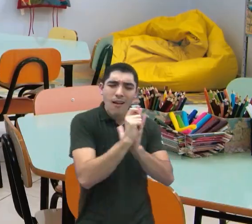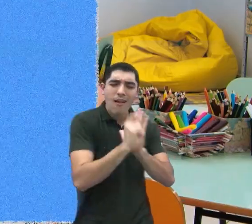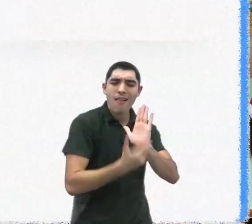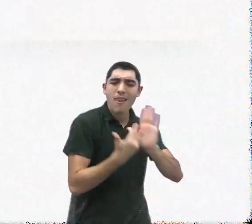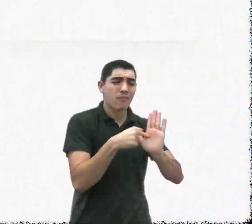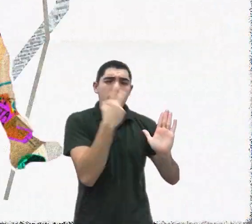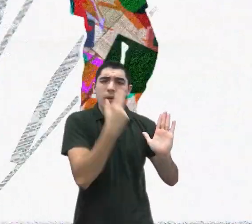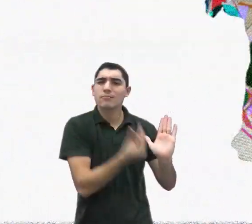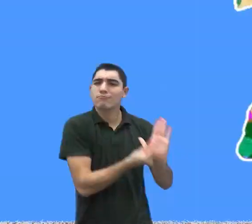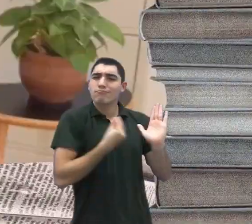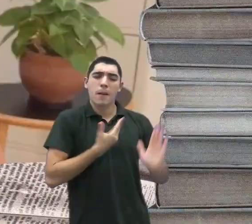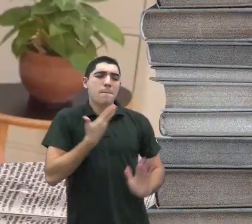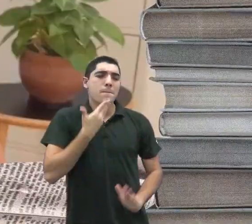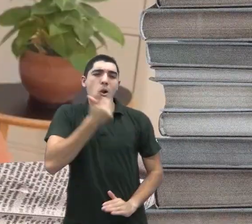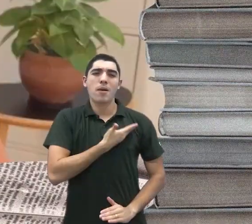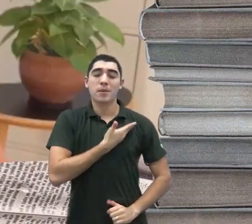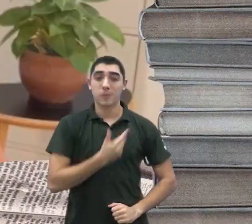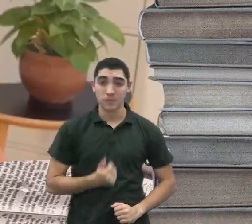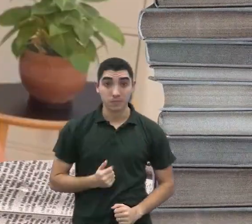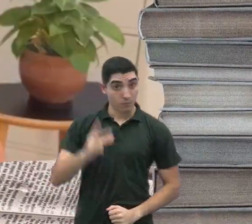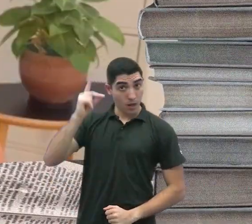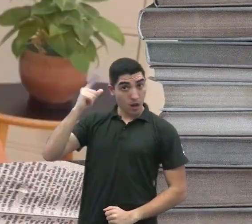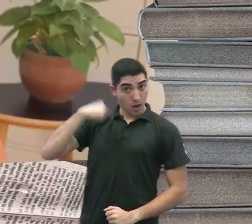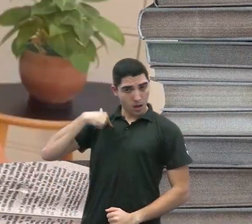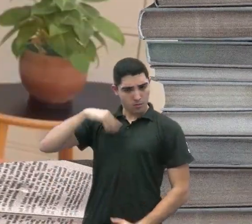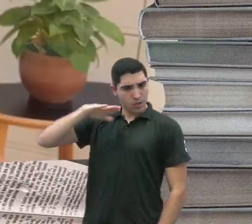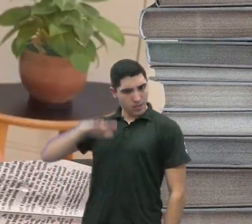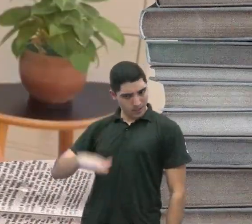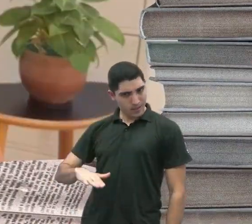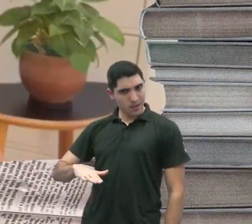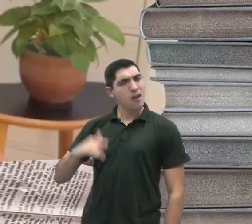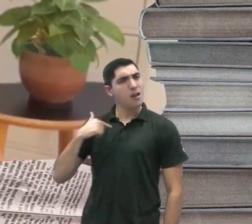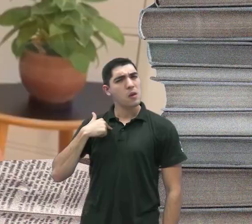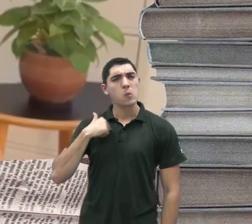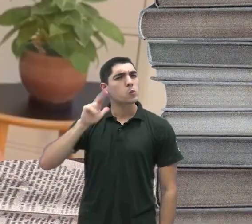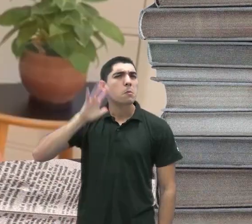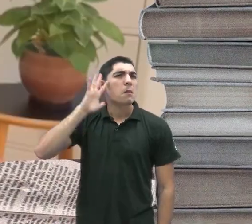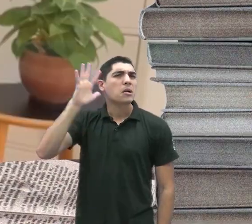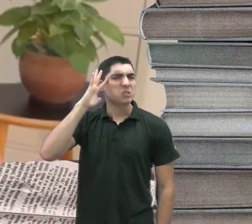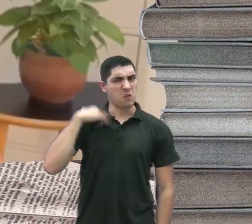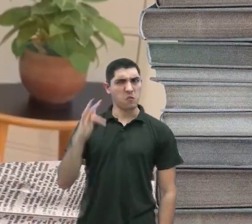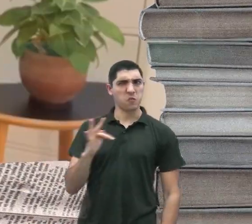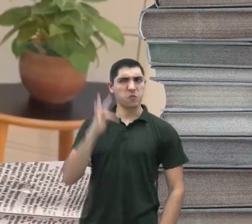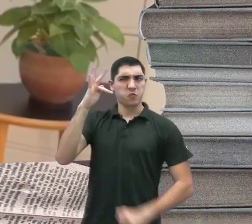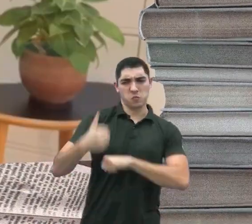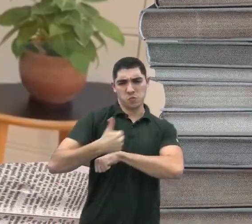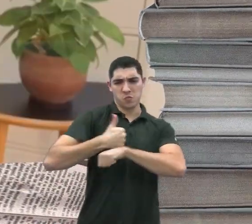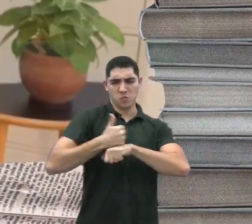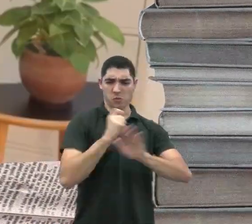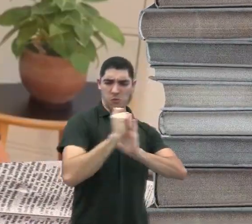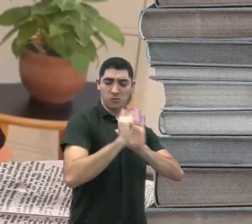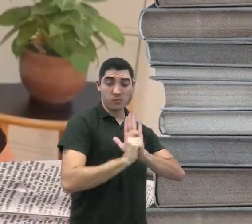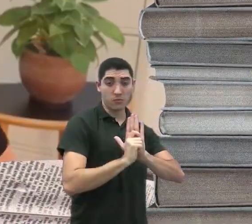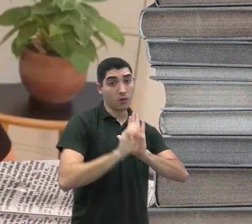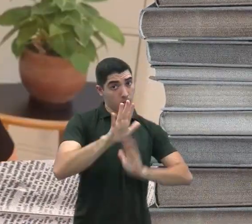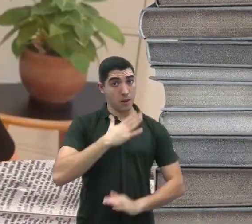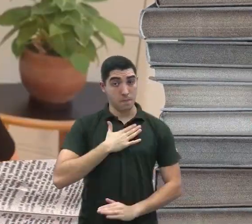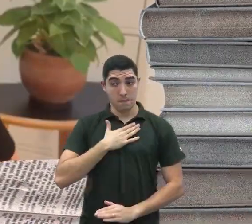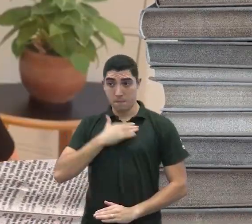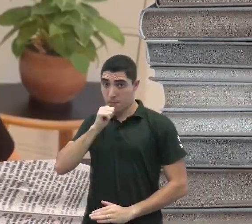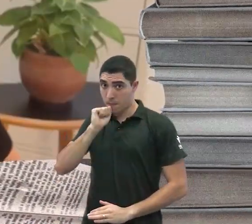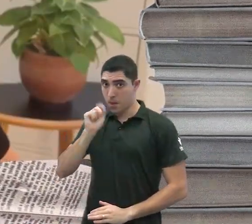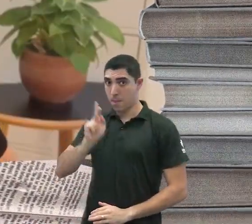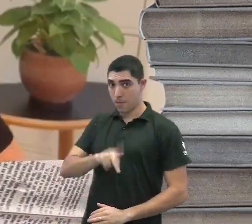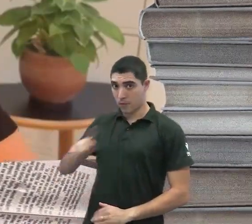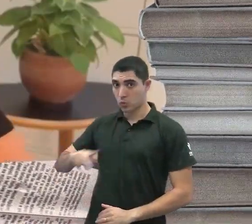amigos. Quando eu era criança, eu não imaginava que eu fosse ser escritora. A minha mãe era professora de língua